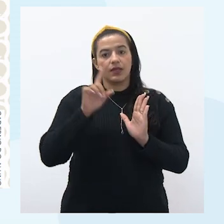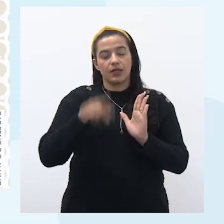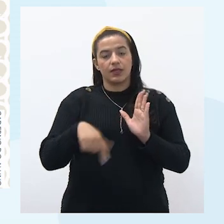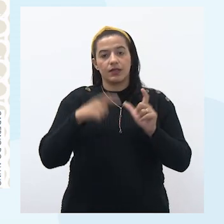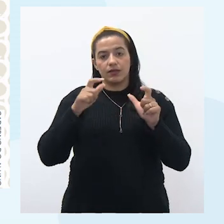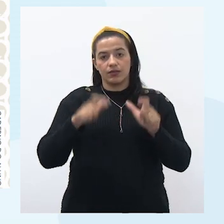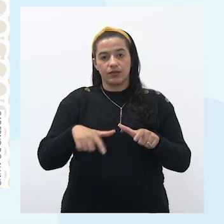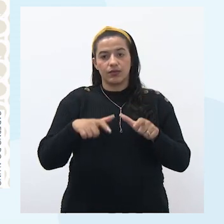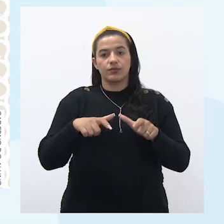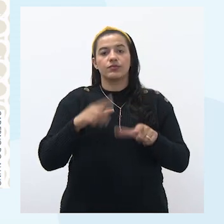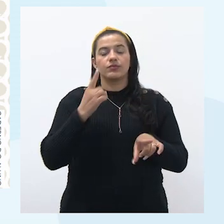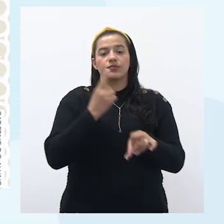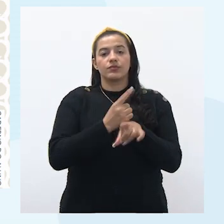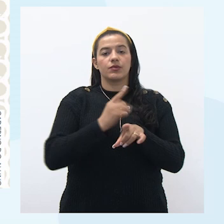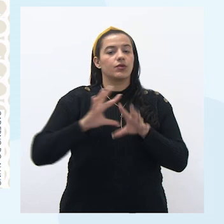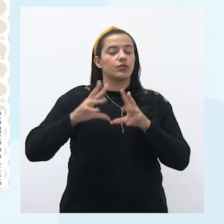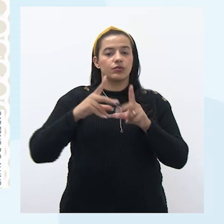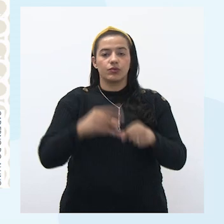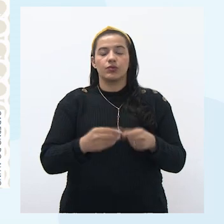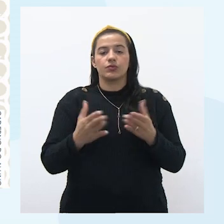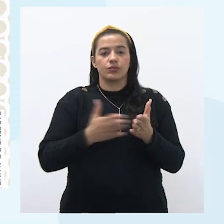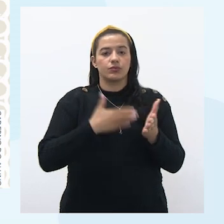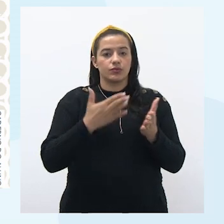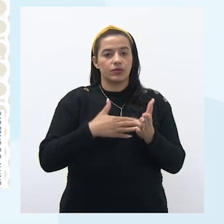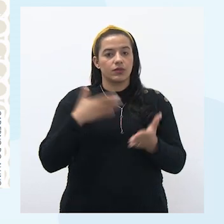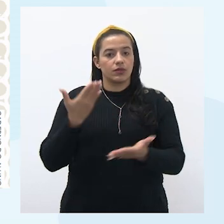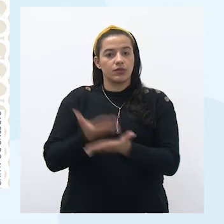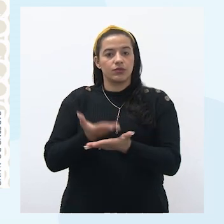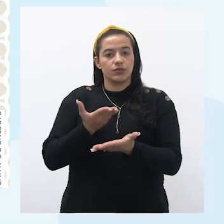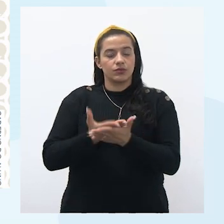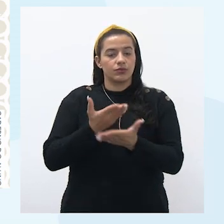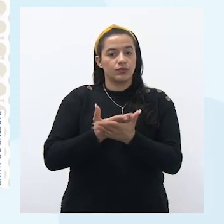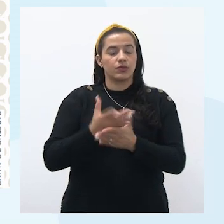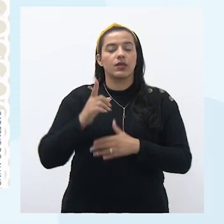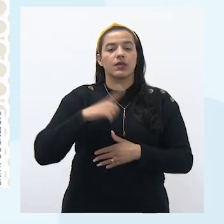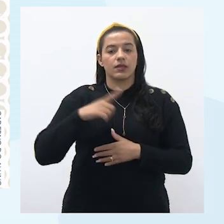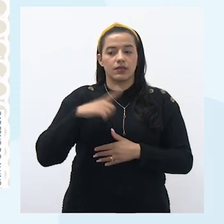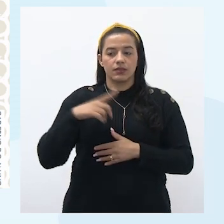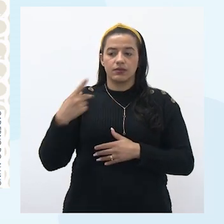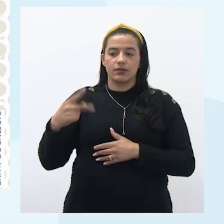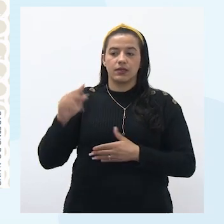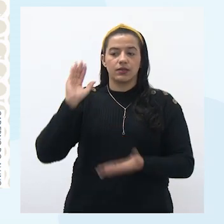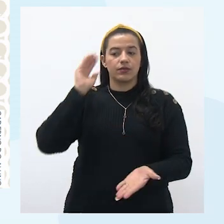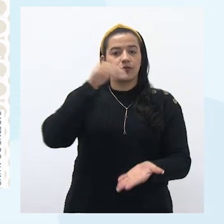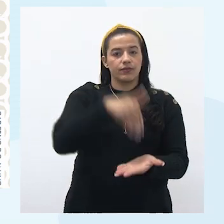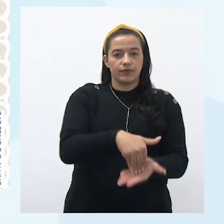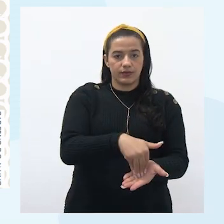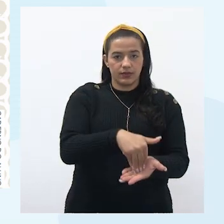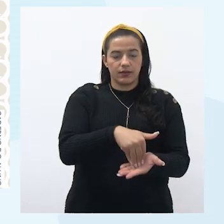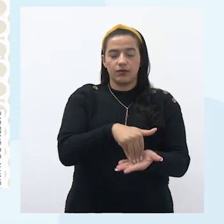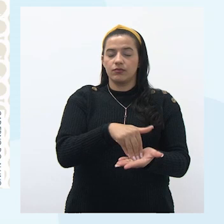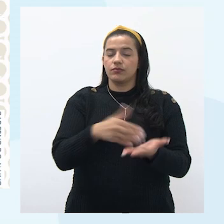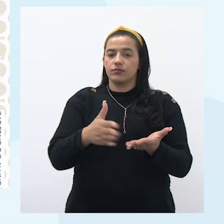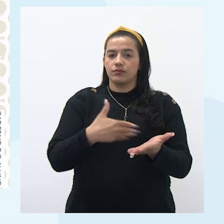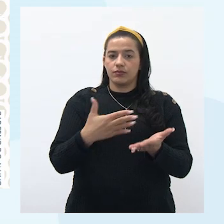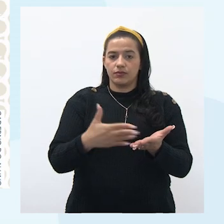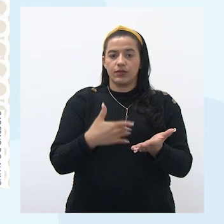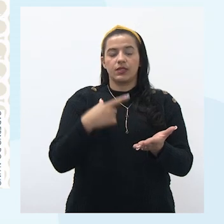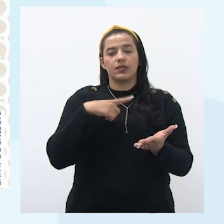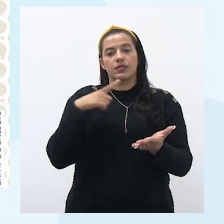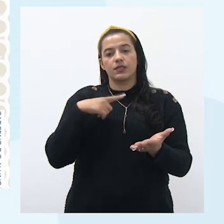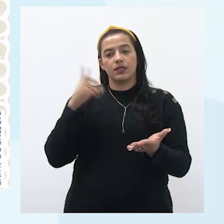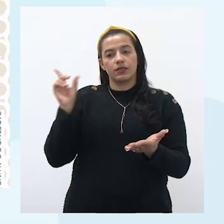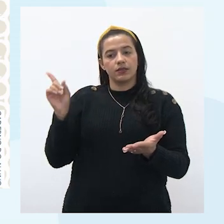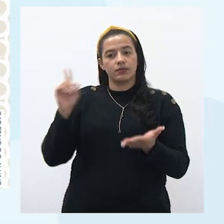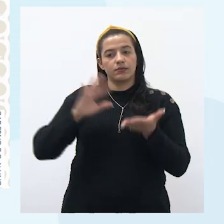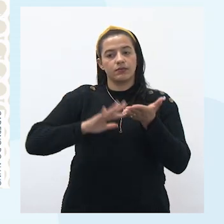lá também. Todos os cadernos dos estudantes, ele tem, no final do caderno dos estudantes, o instrumento,